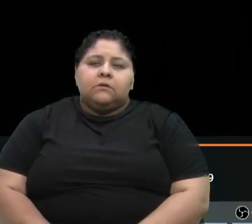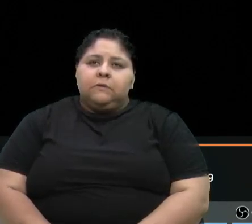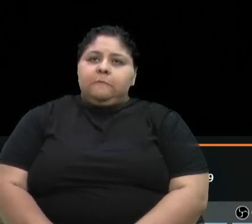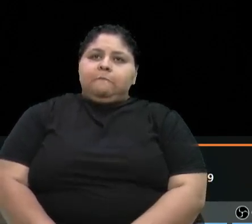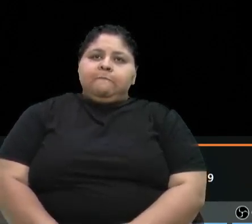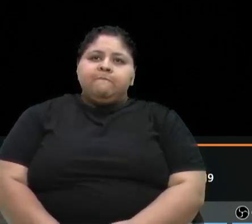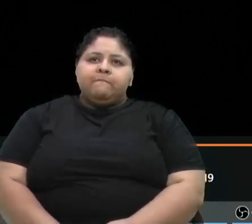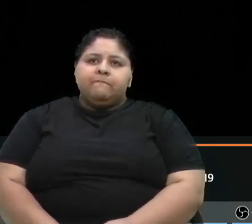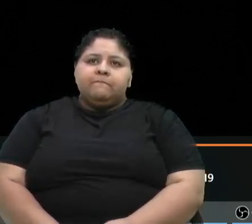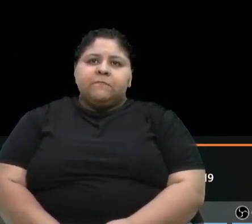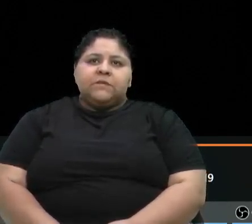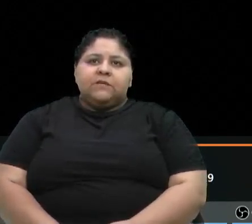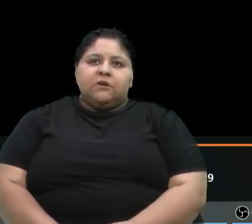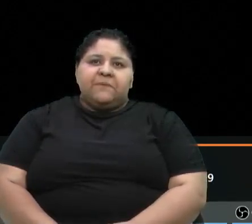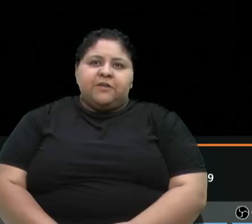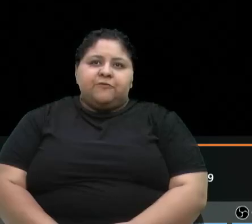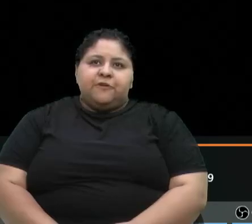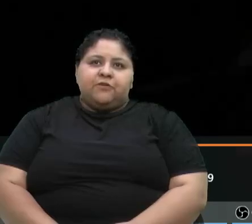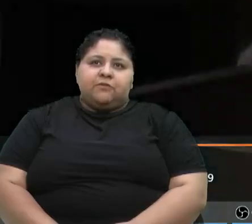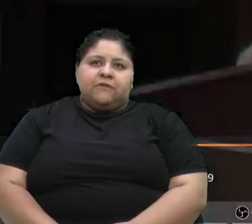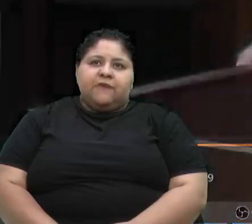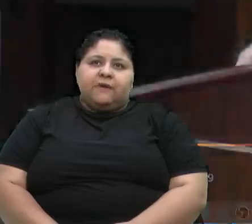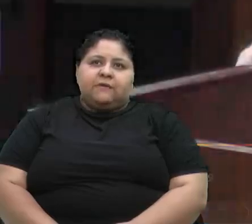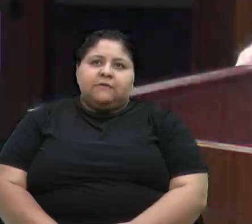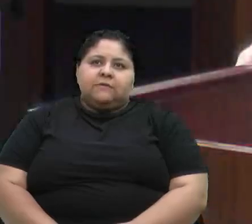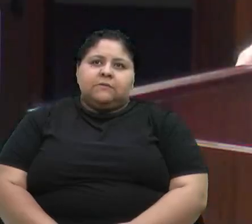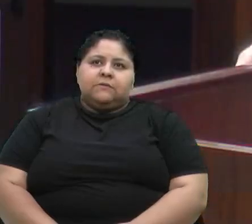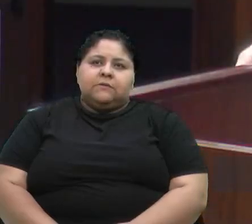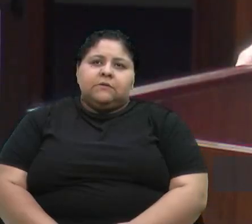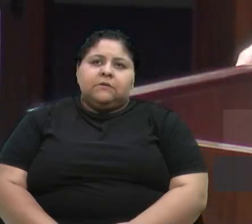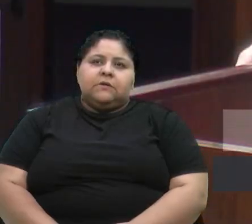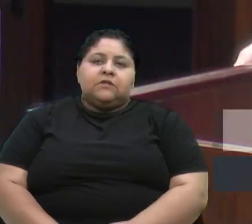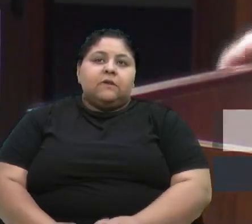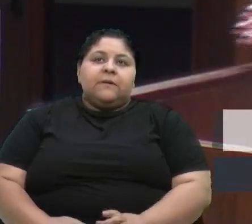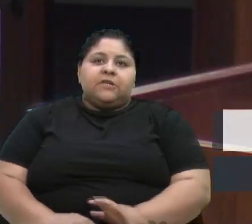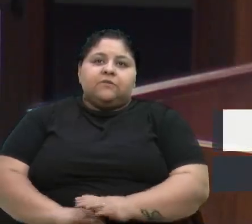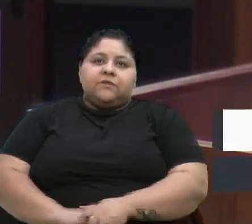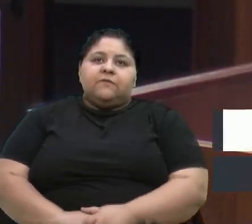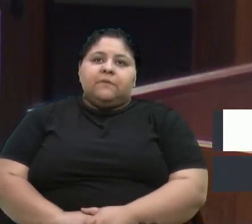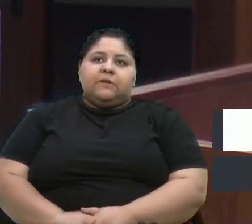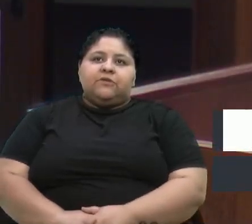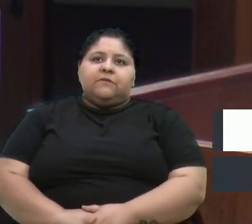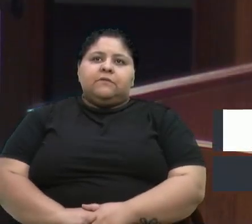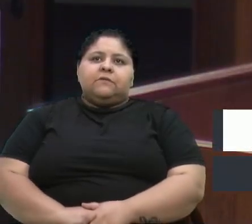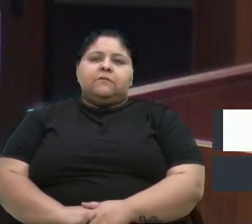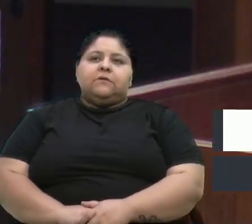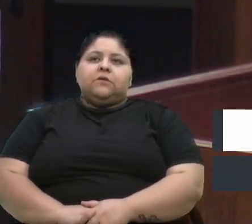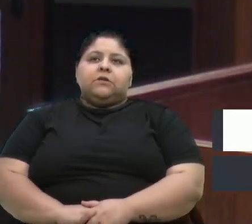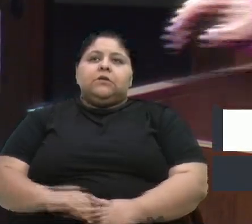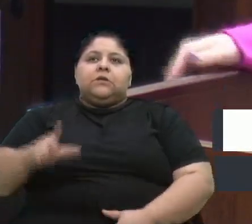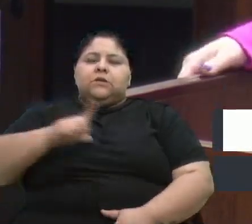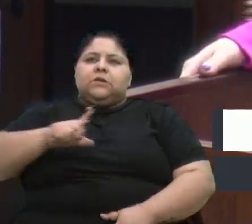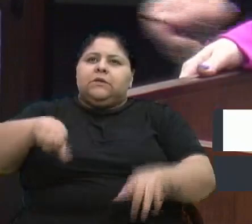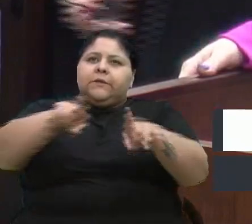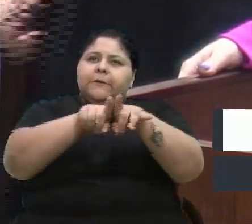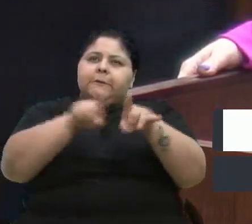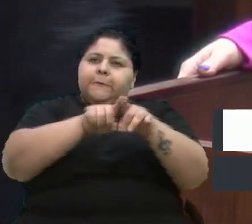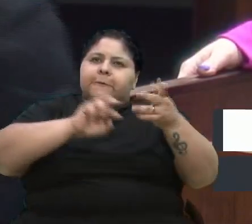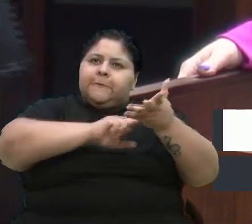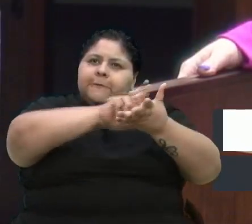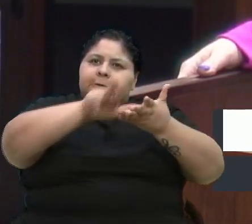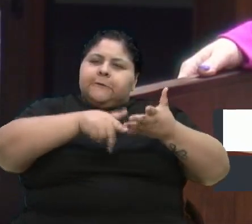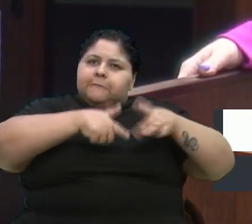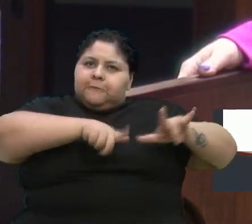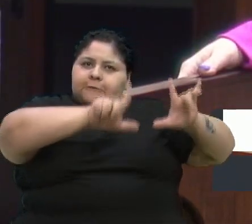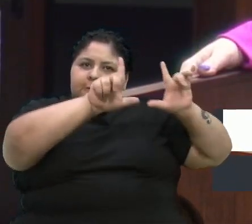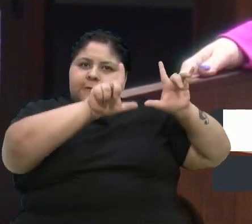Com enforca-gatos e com cadastros que não dá 30 centímetros. Nós temos também algumas outras